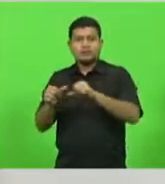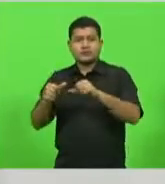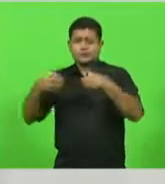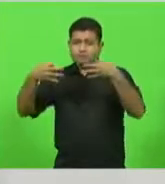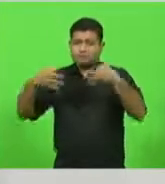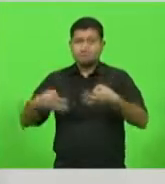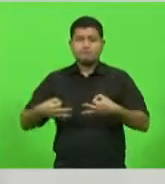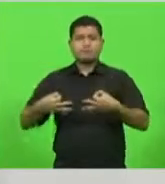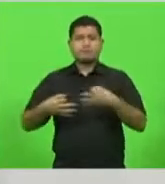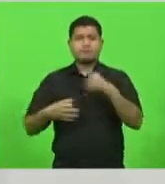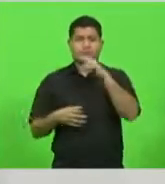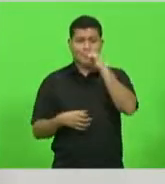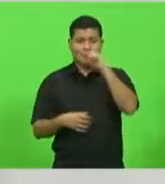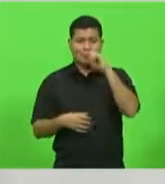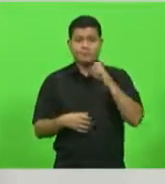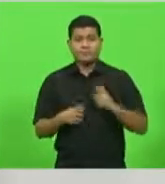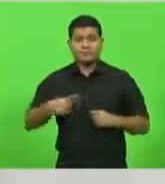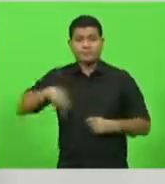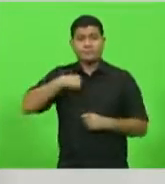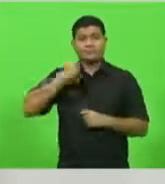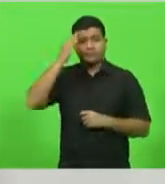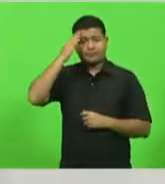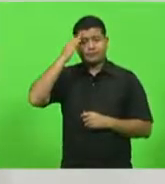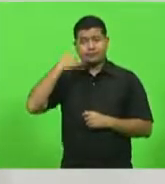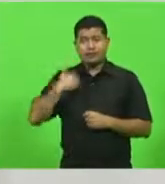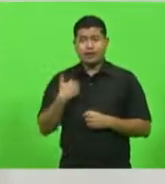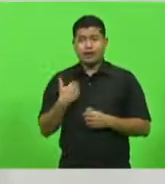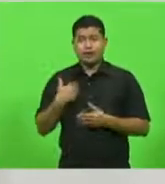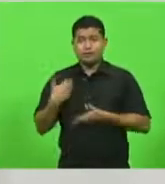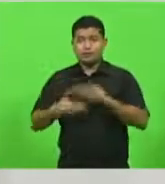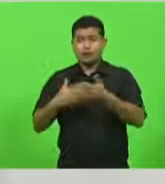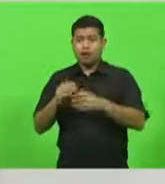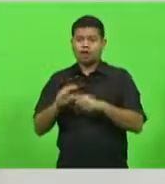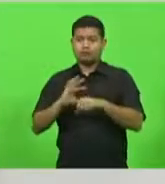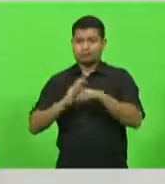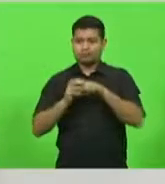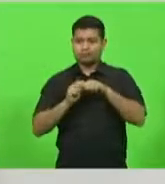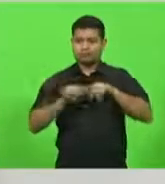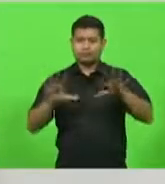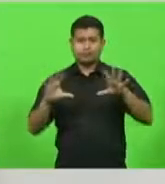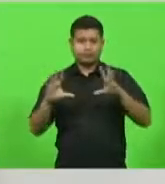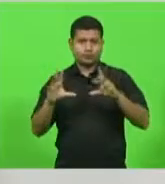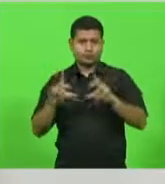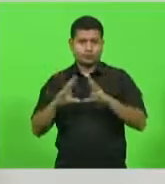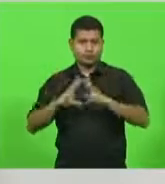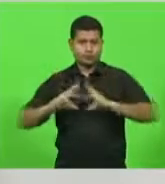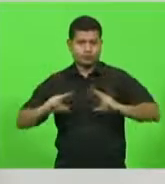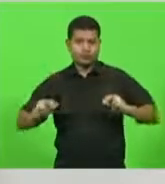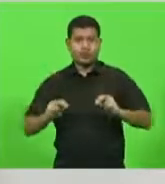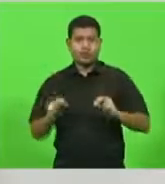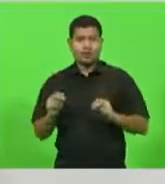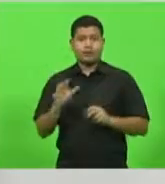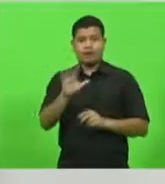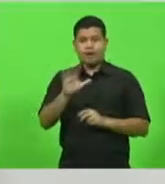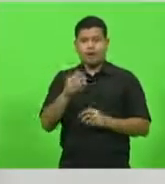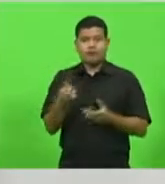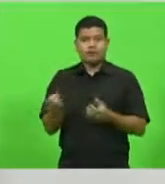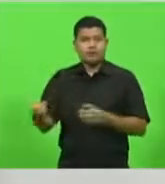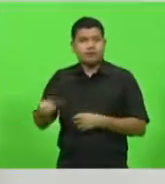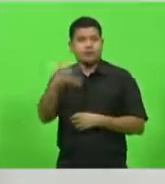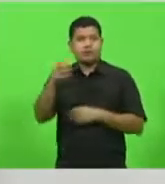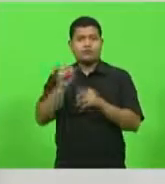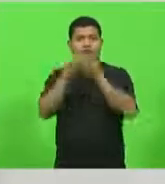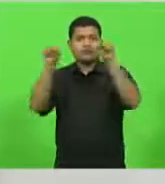Embora em algum momento, sabemos, a pandemia passará, esse novo sistema de saúde, ampliado, fortalecido e